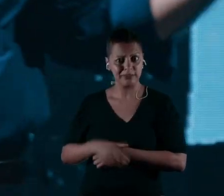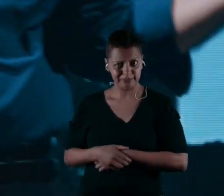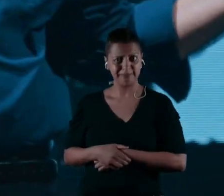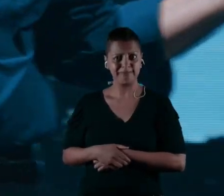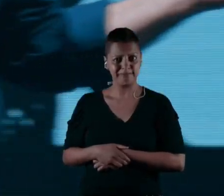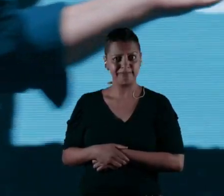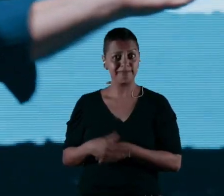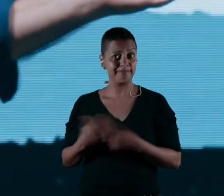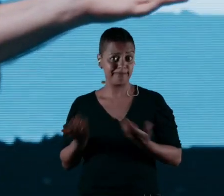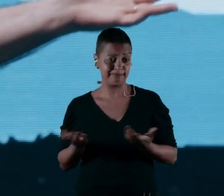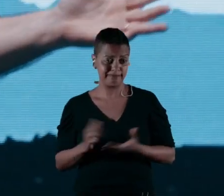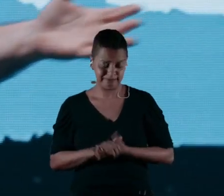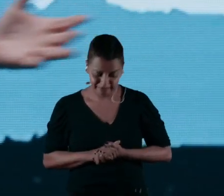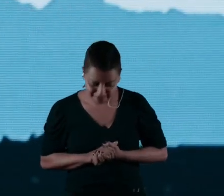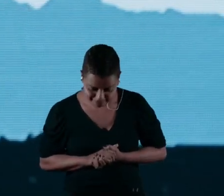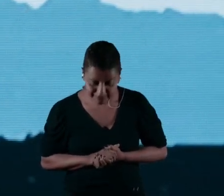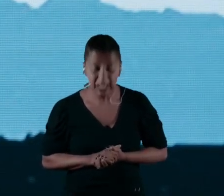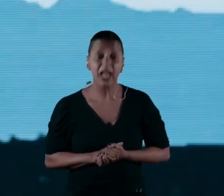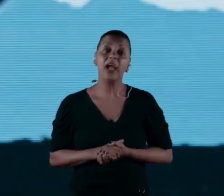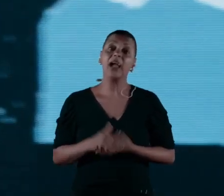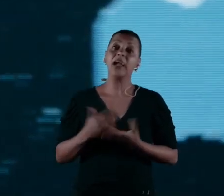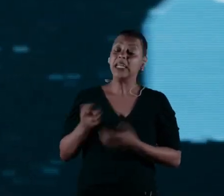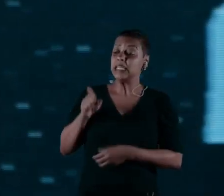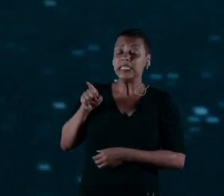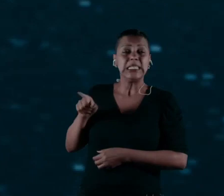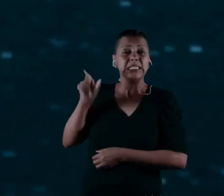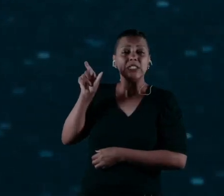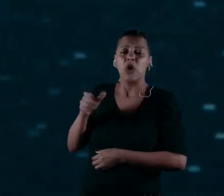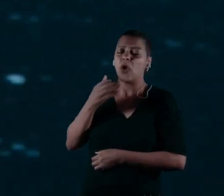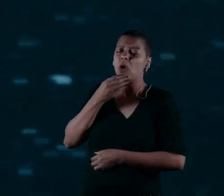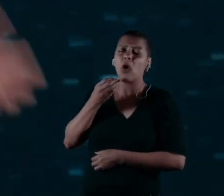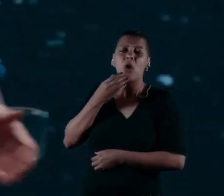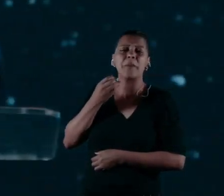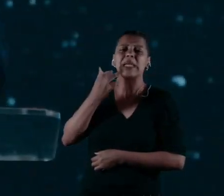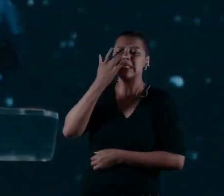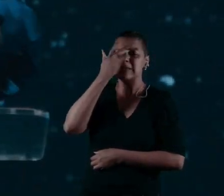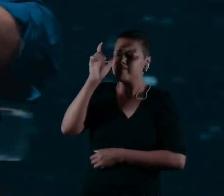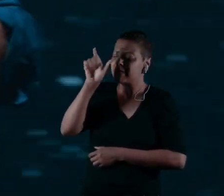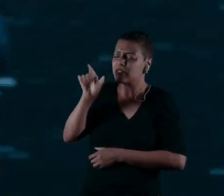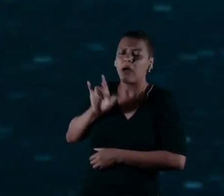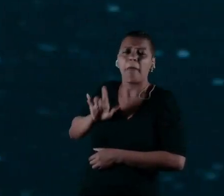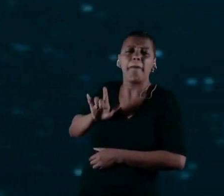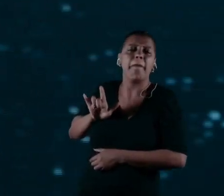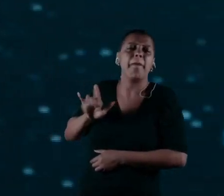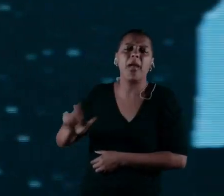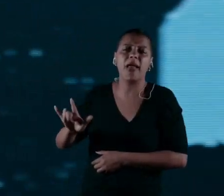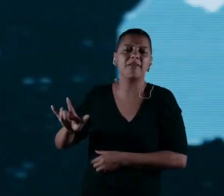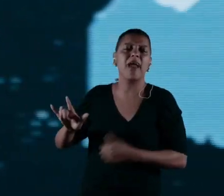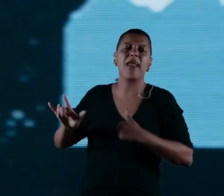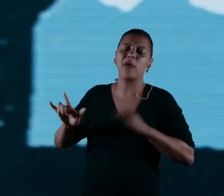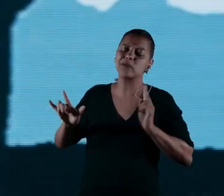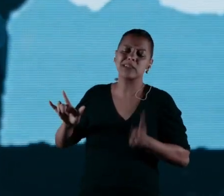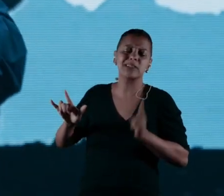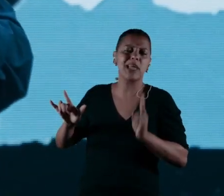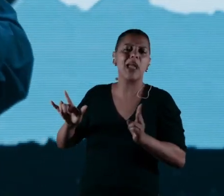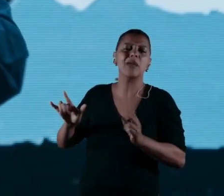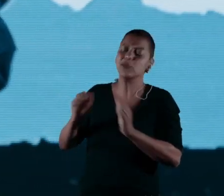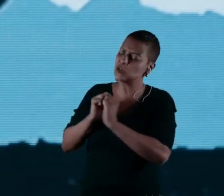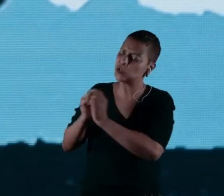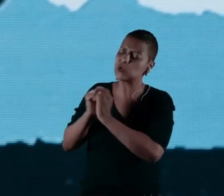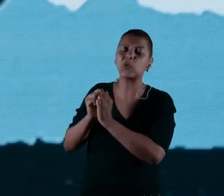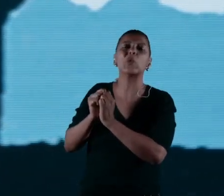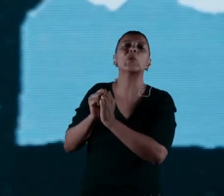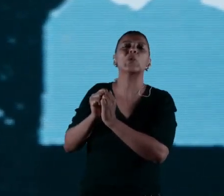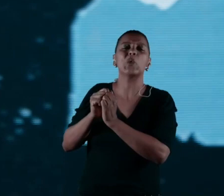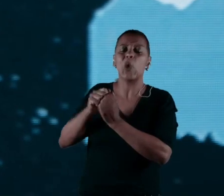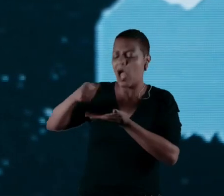isso que ele era um homem que era amado. Quantas vezes eu saía para almoçar com o Alcides, parava alguém ali, eu falava: ih, meu